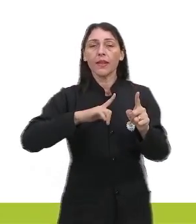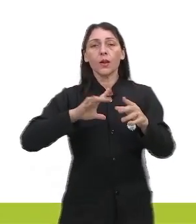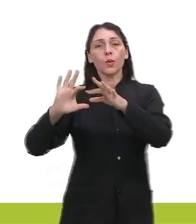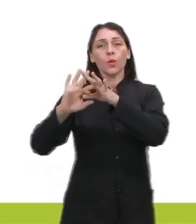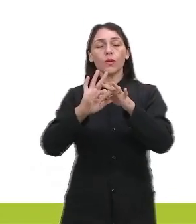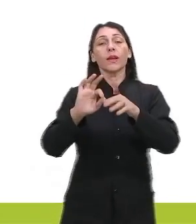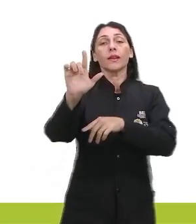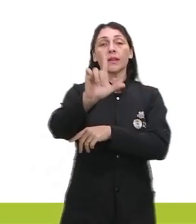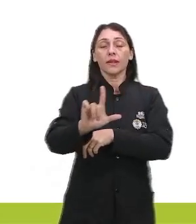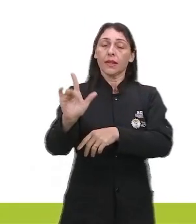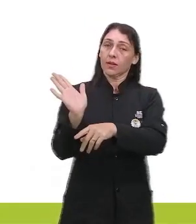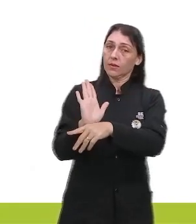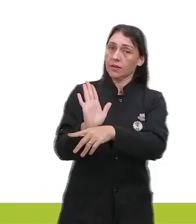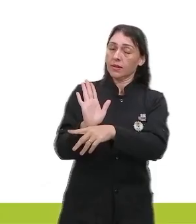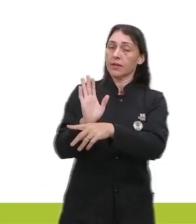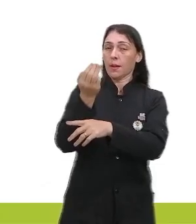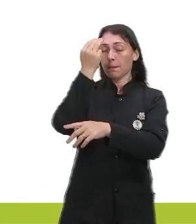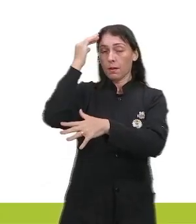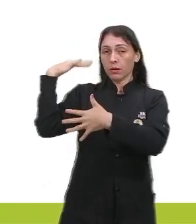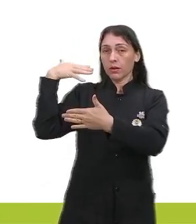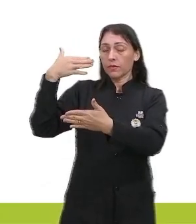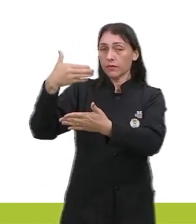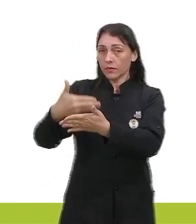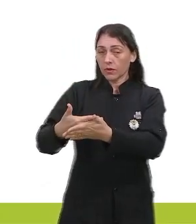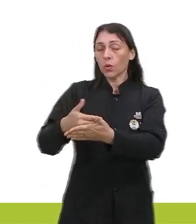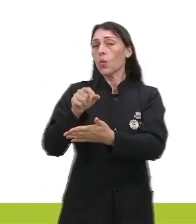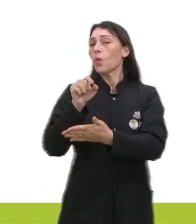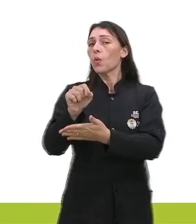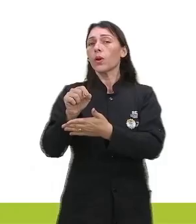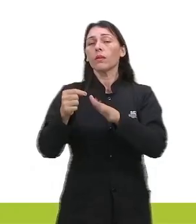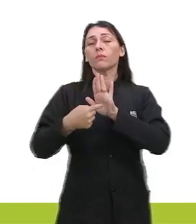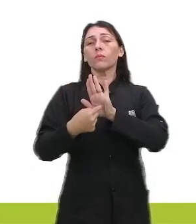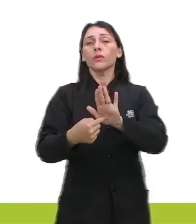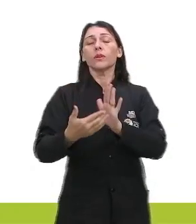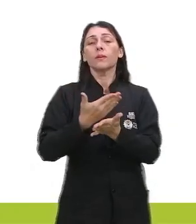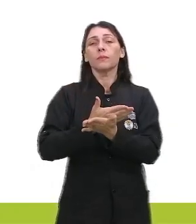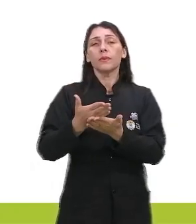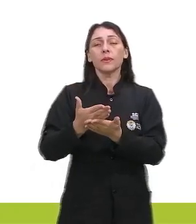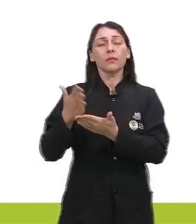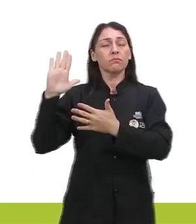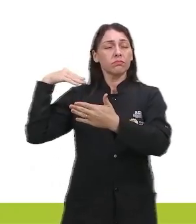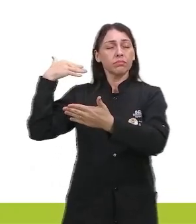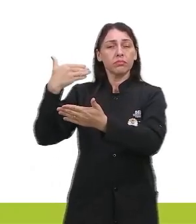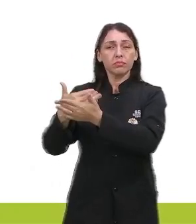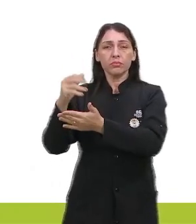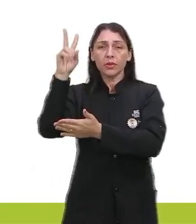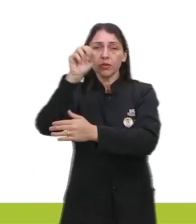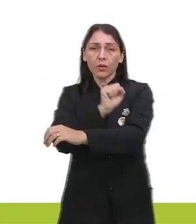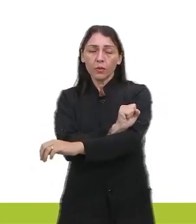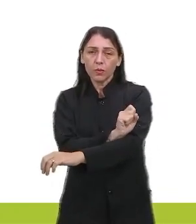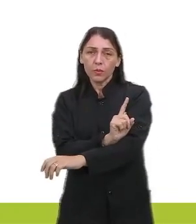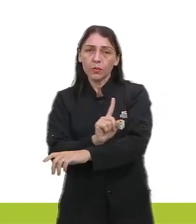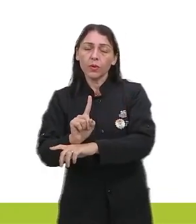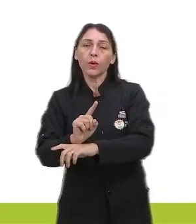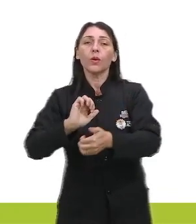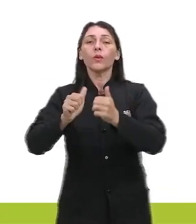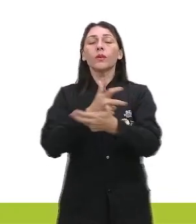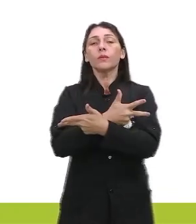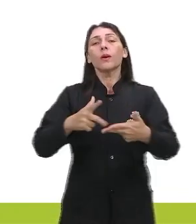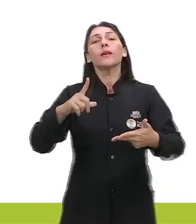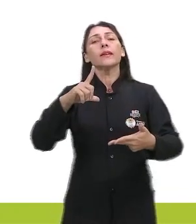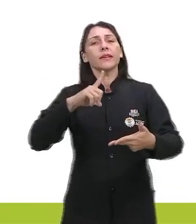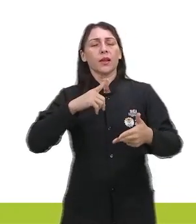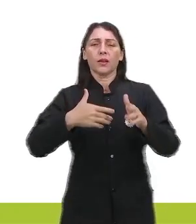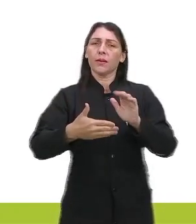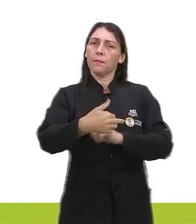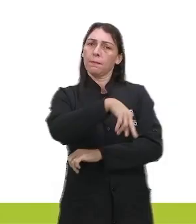de literatura e cinema, a memória em foco. E aí, o que a gente pode abordar inicialmente? Desde os primórdios da história da humanidade, os esportes têm